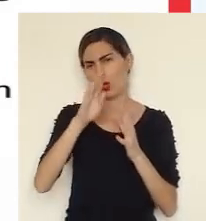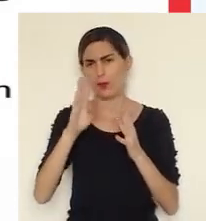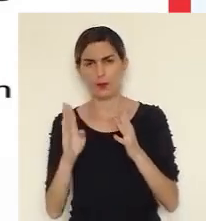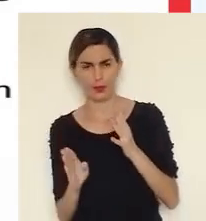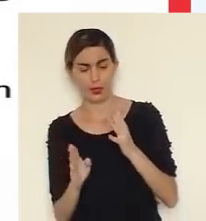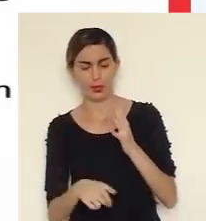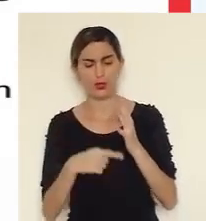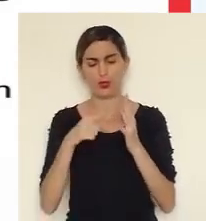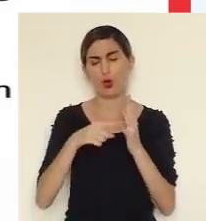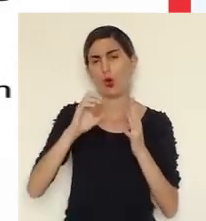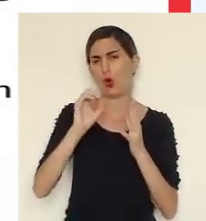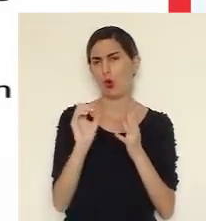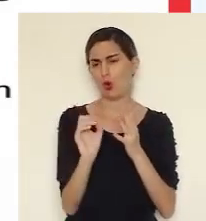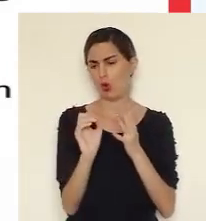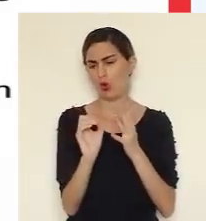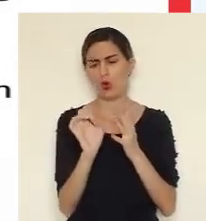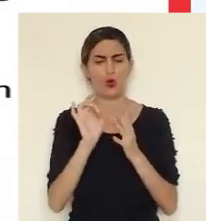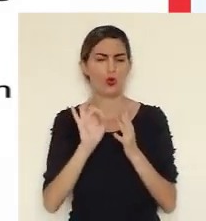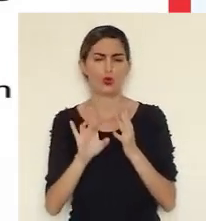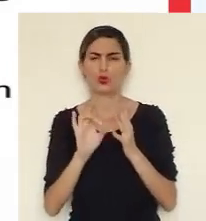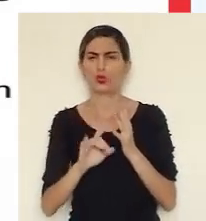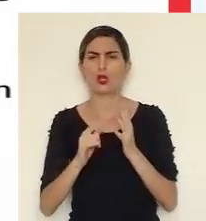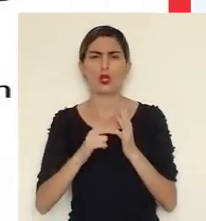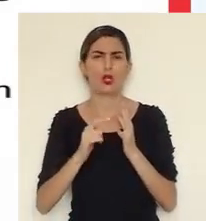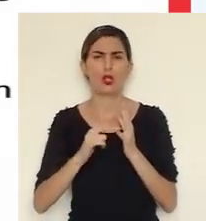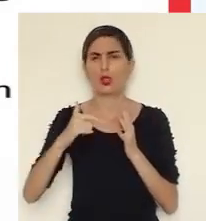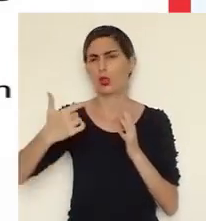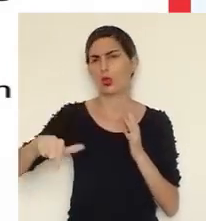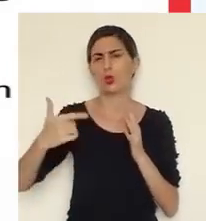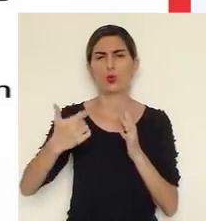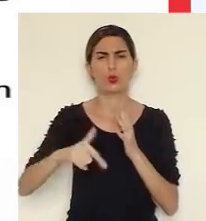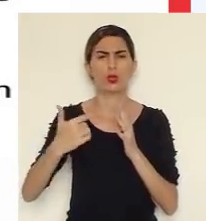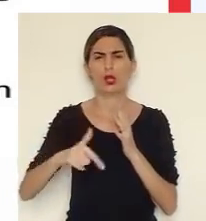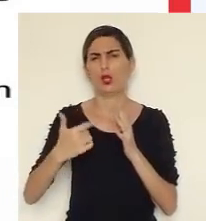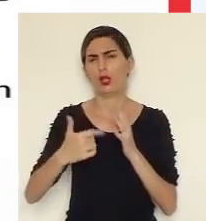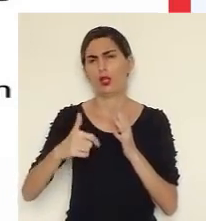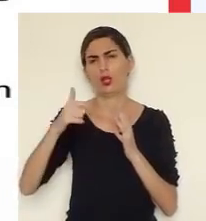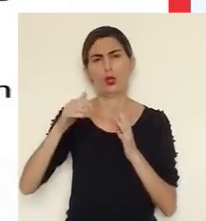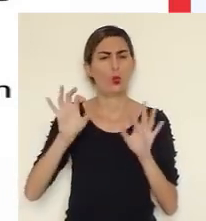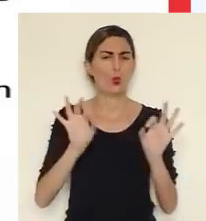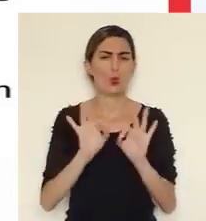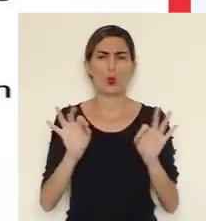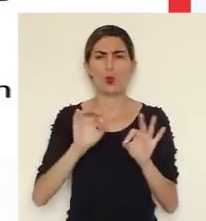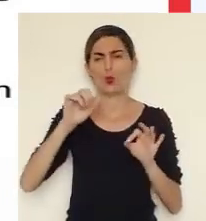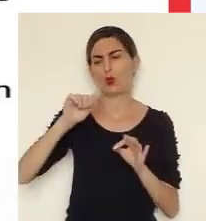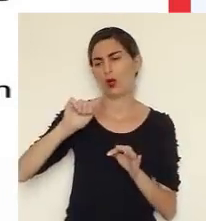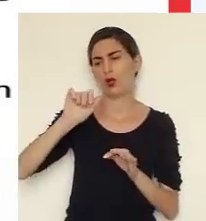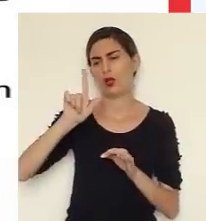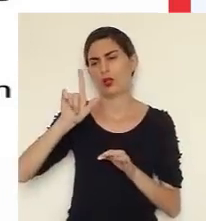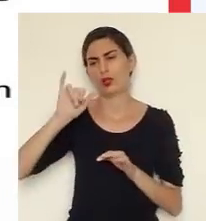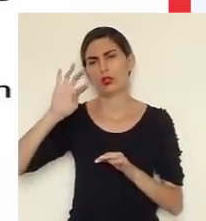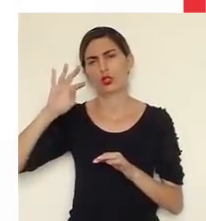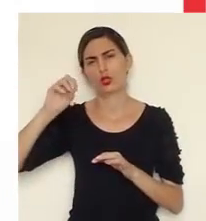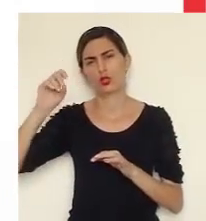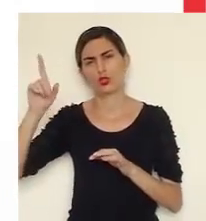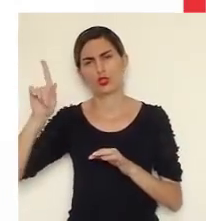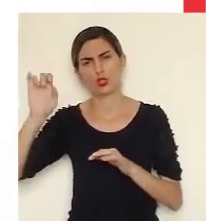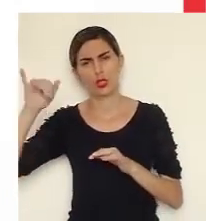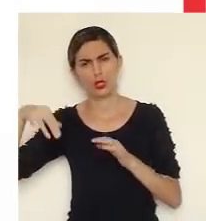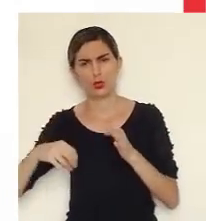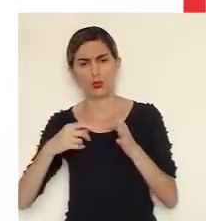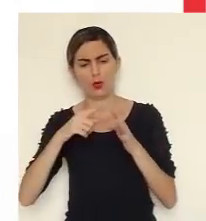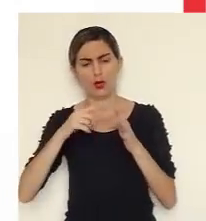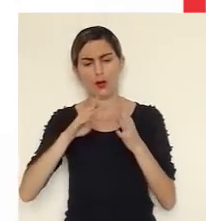o A e o B, e o tipo O são aquelas que não apresentam nenhum aglitogênio. No